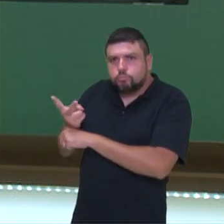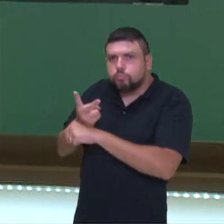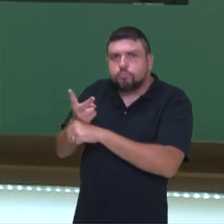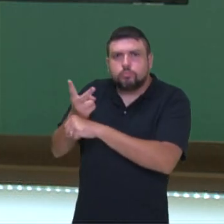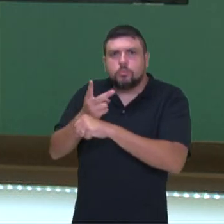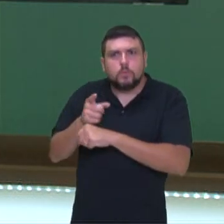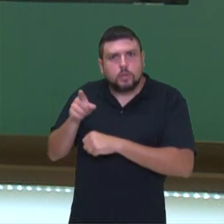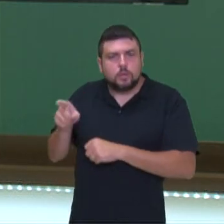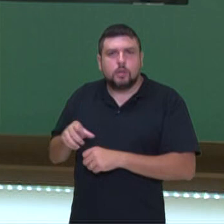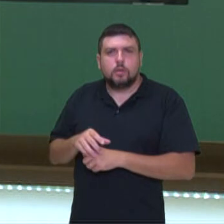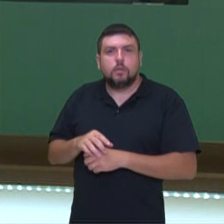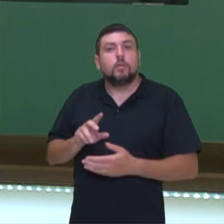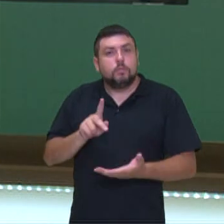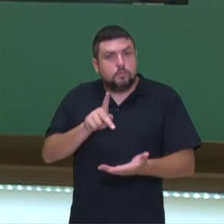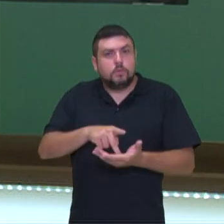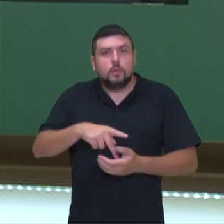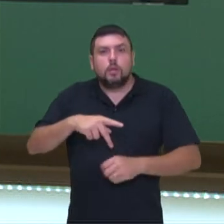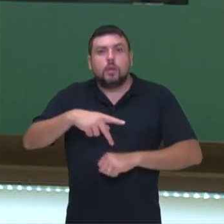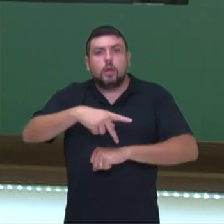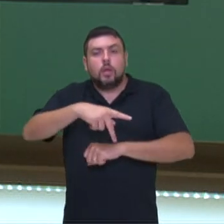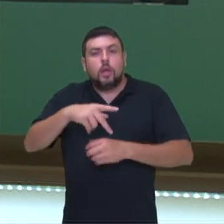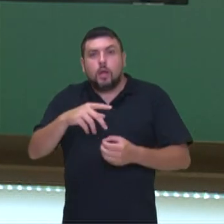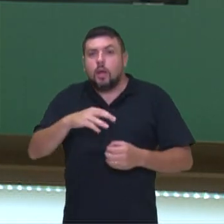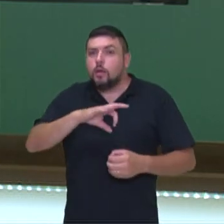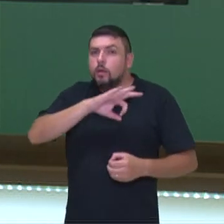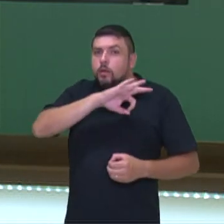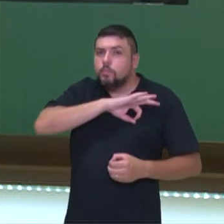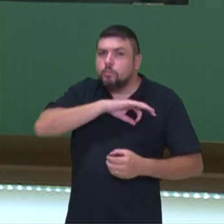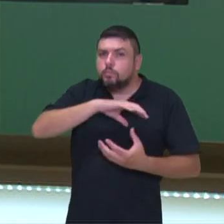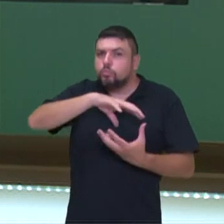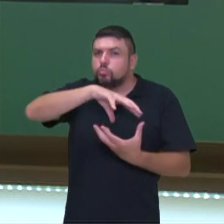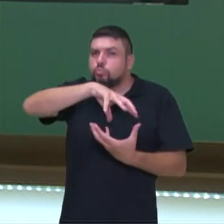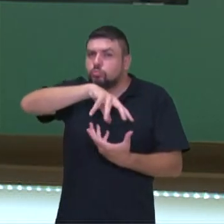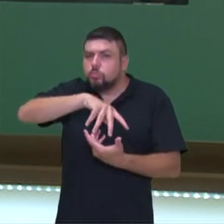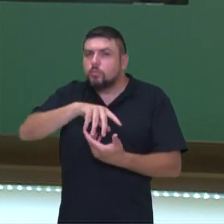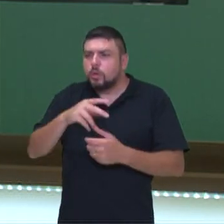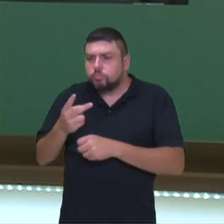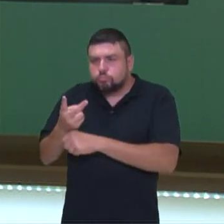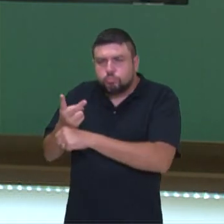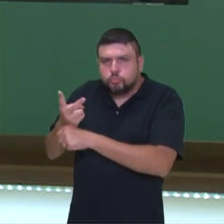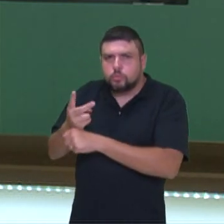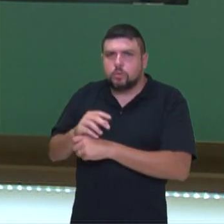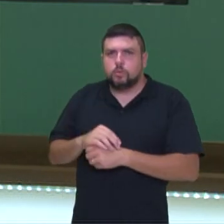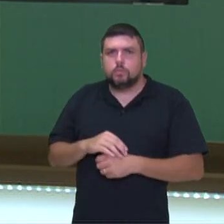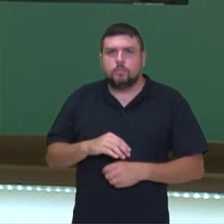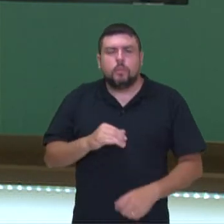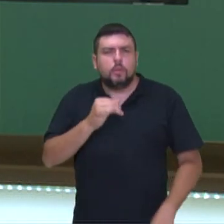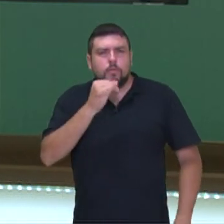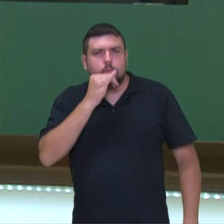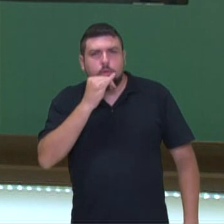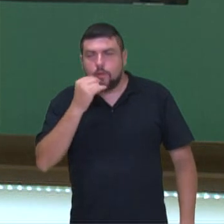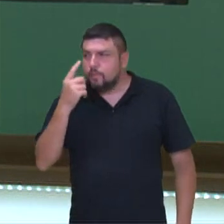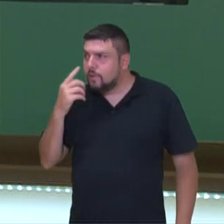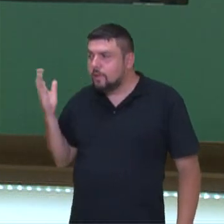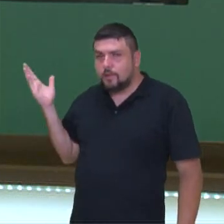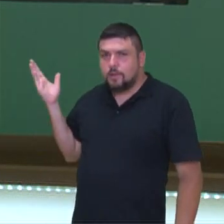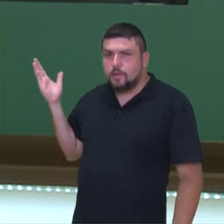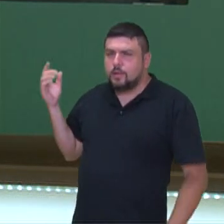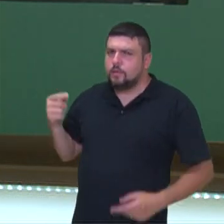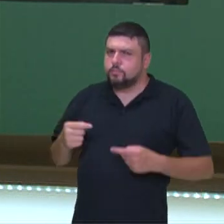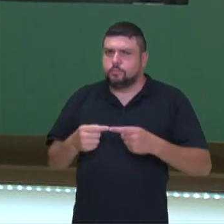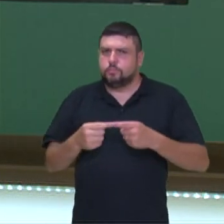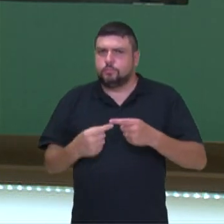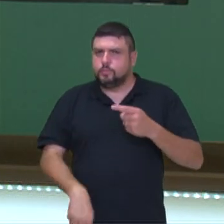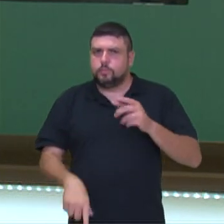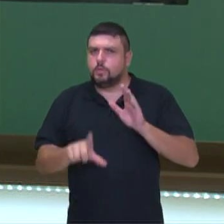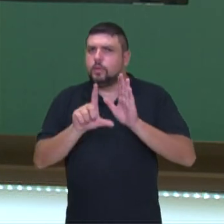pela polícia internacional, porque ele andou cometendo algumas coisas. Porque esse trabalho dele, convenhamos, é ilegal.